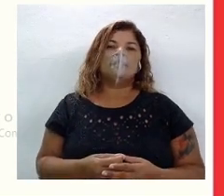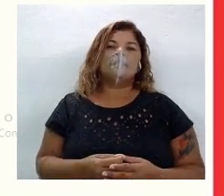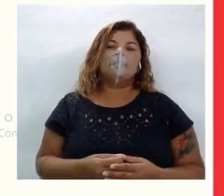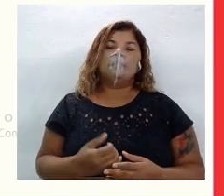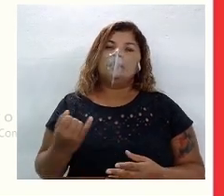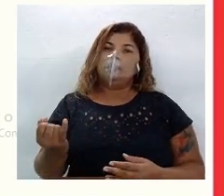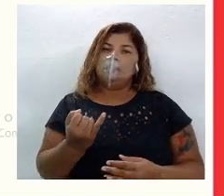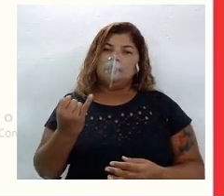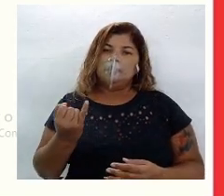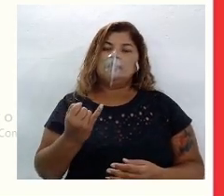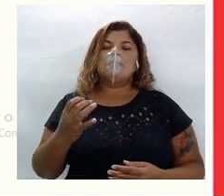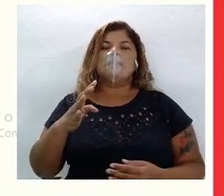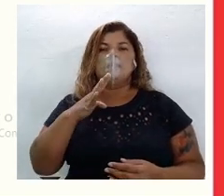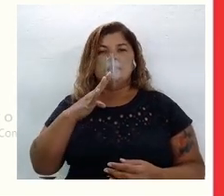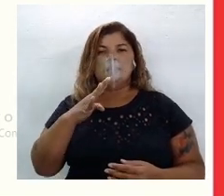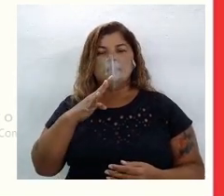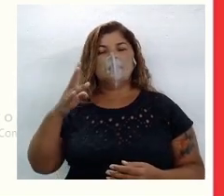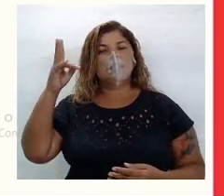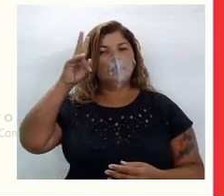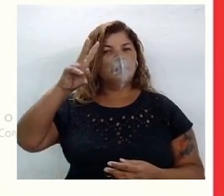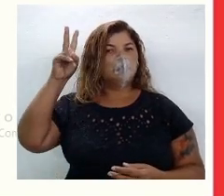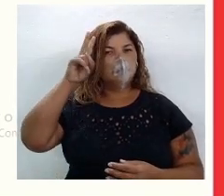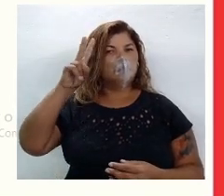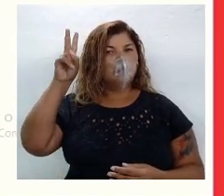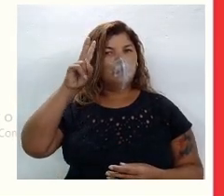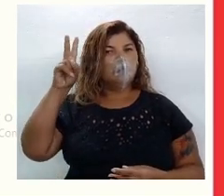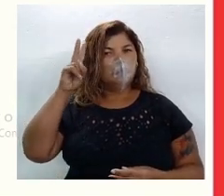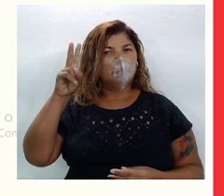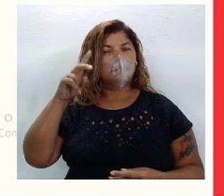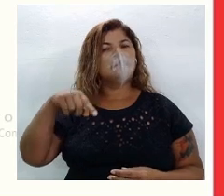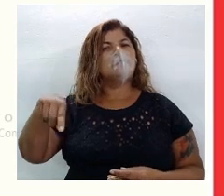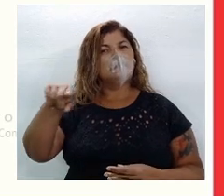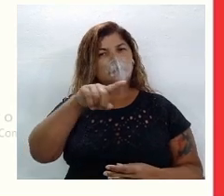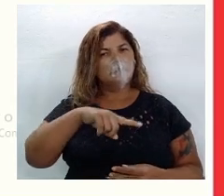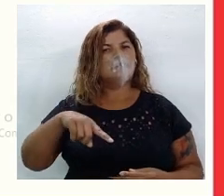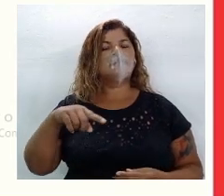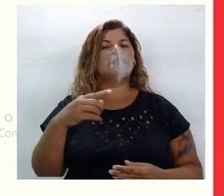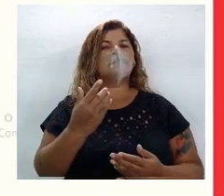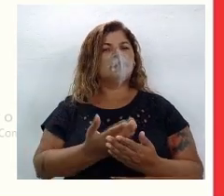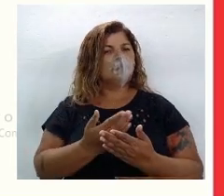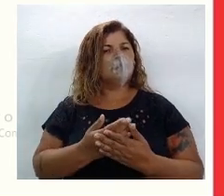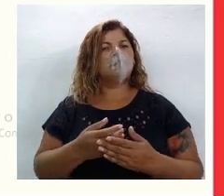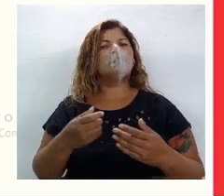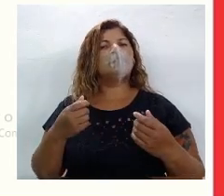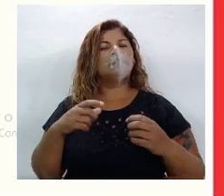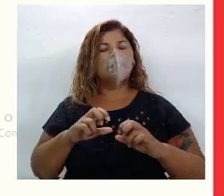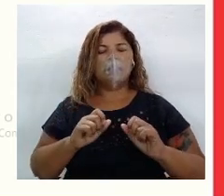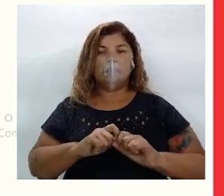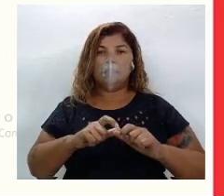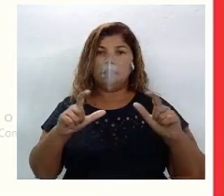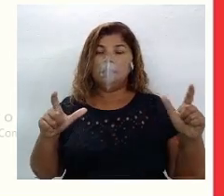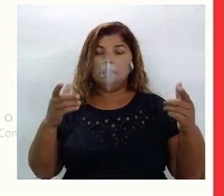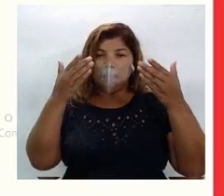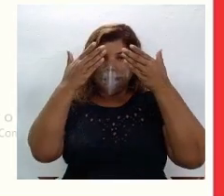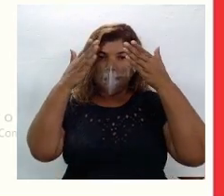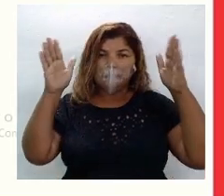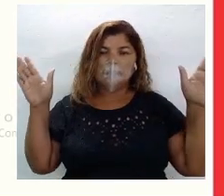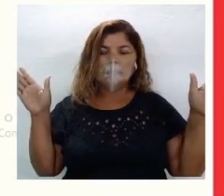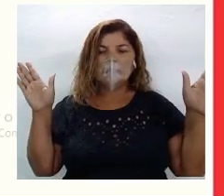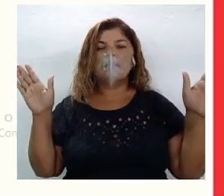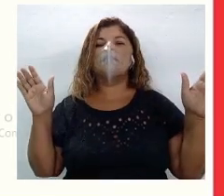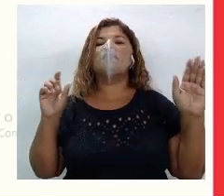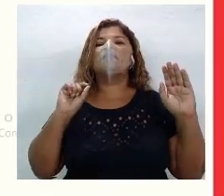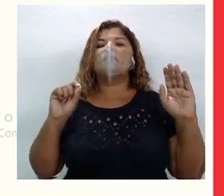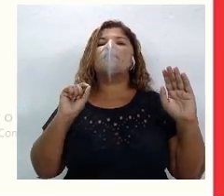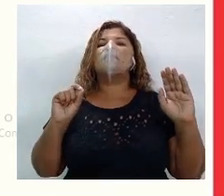é importante conhecer esse lado histórico, para que você, estudante, tenha essa visão ampla do que